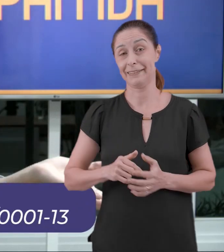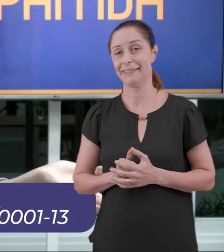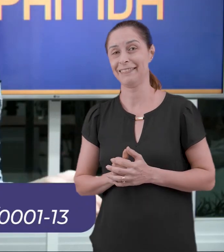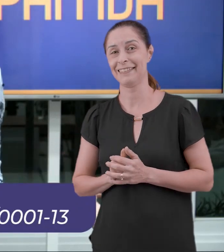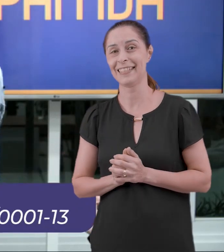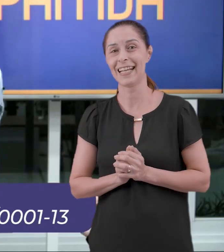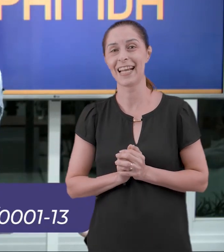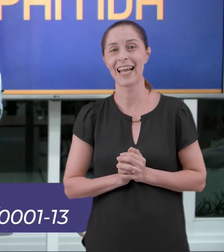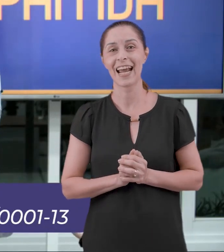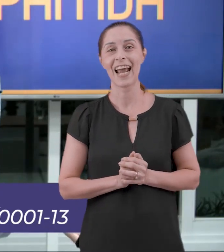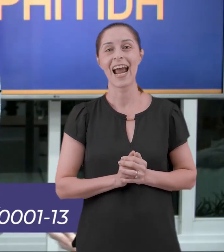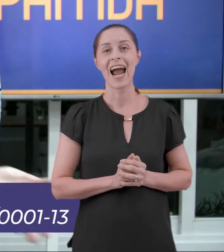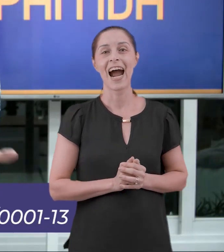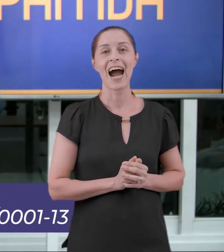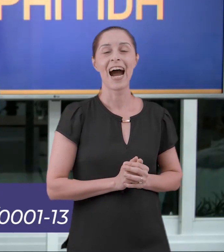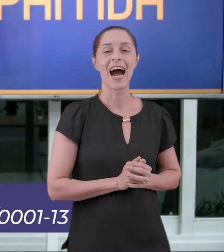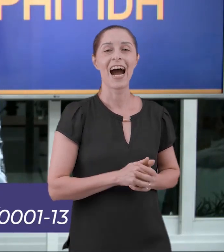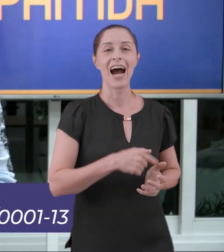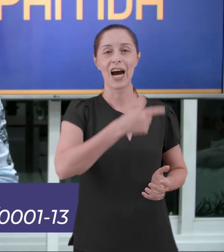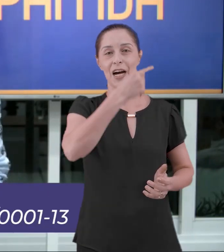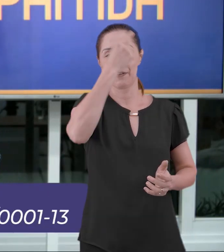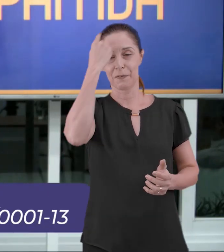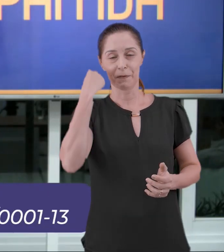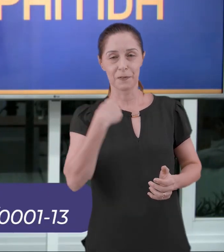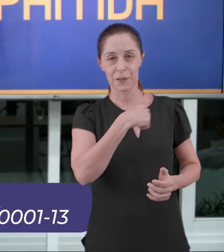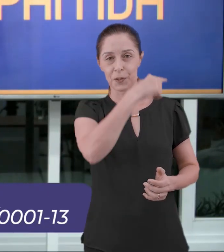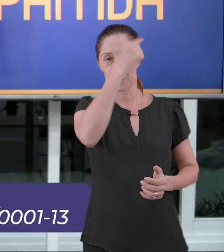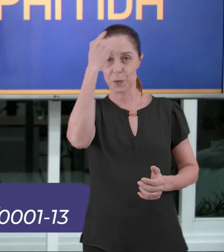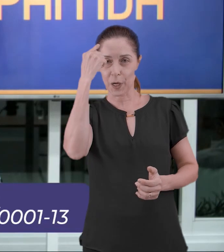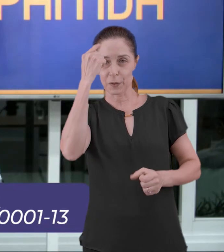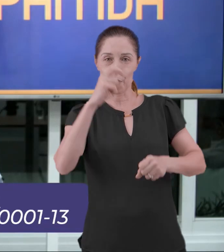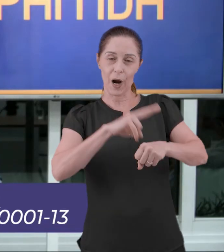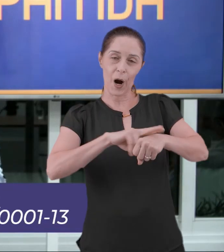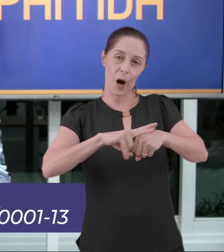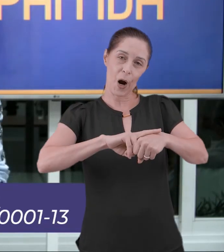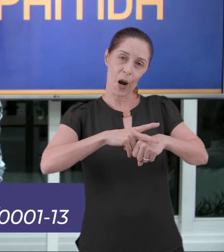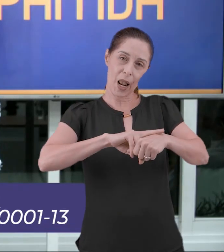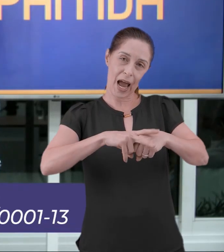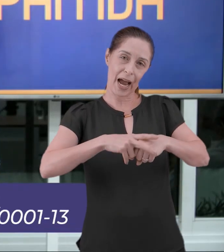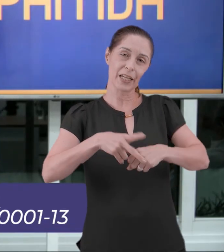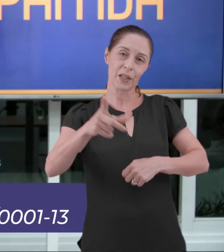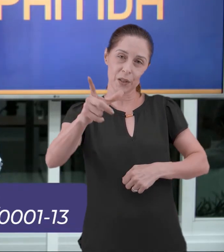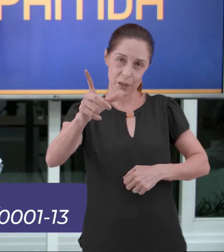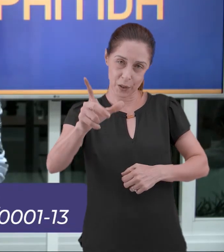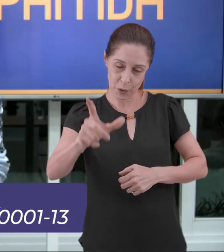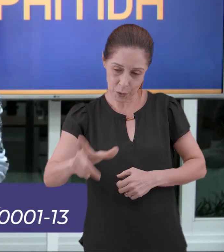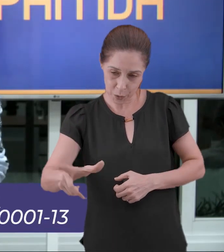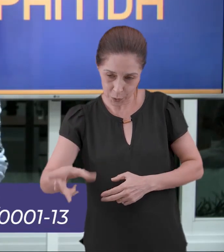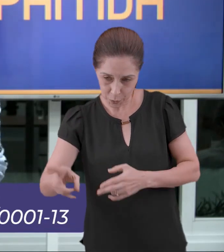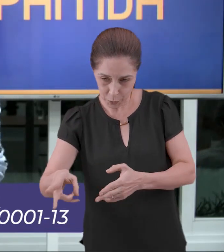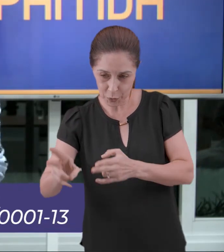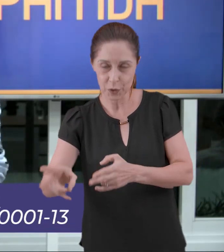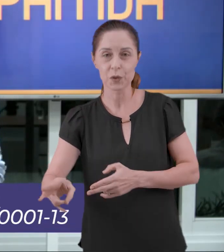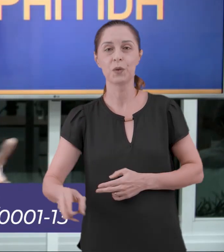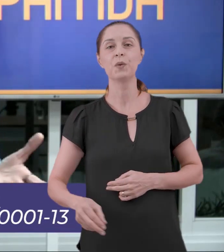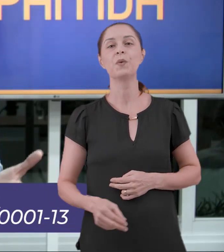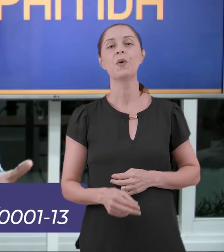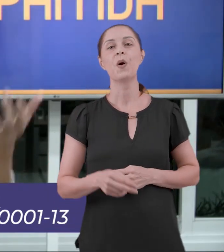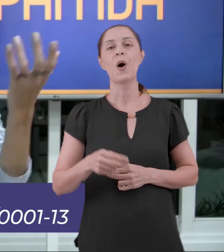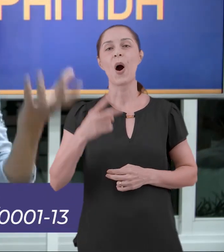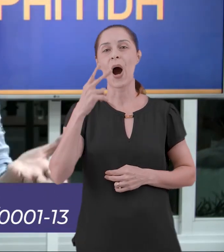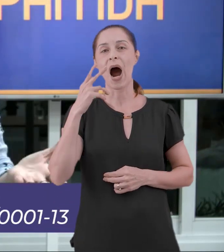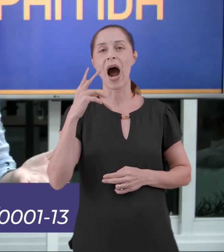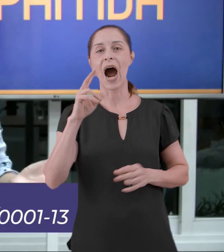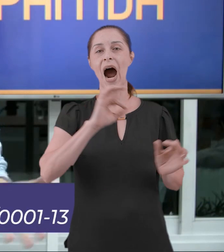vai ficar sem nada agora para assistir, tem mais programação aí para você, tá bom? Mas amanhã às 18 horas, a gente espera por você